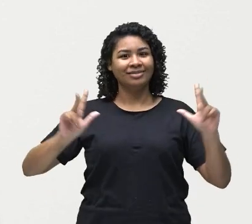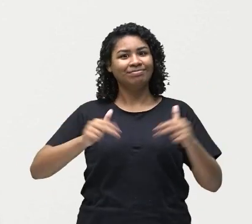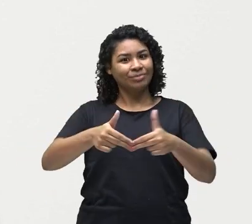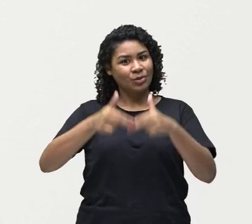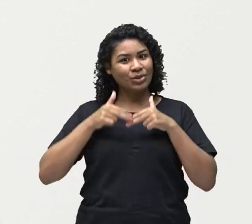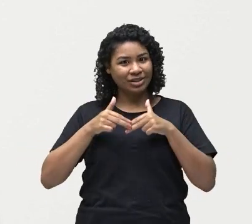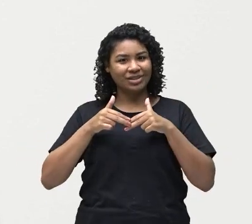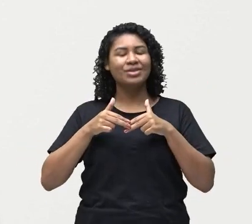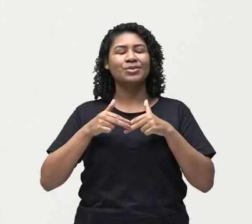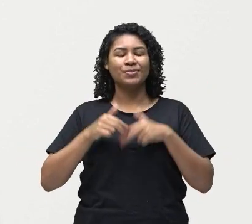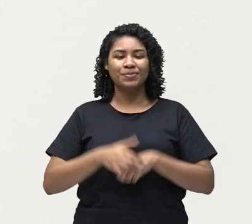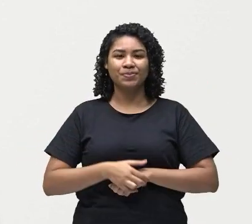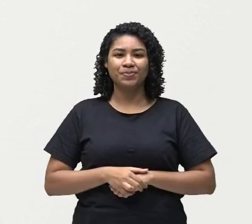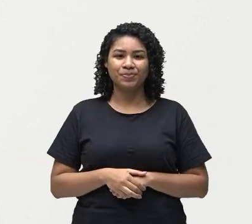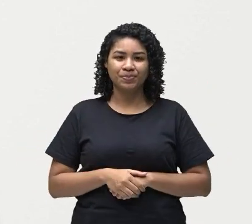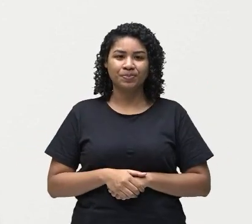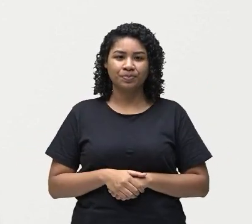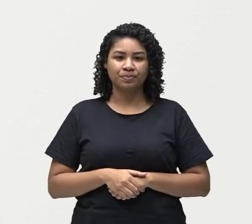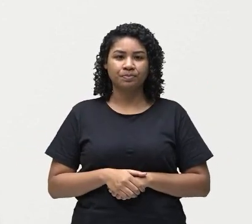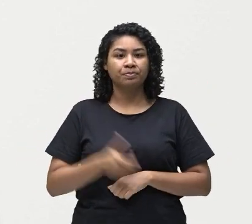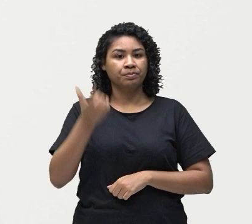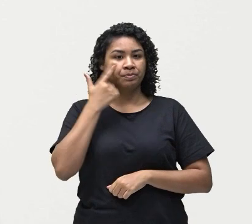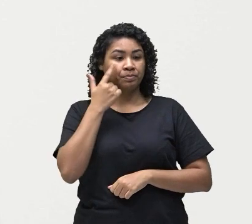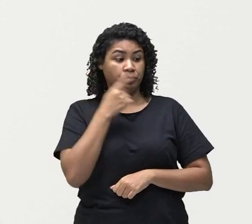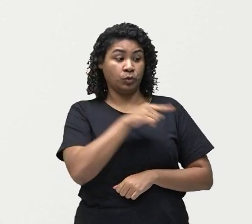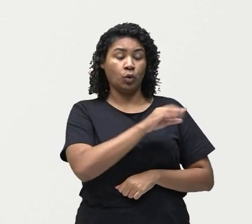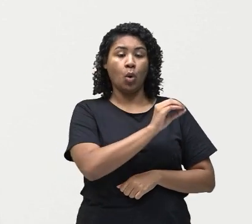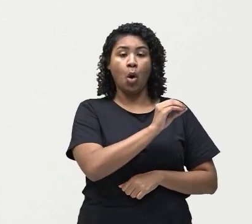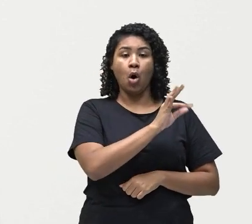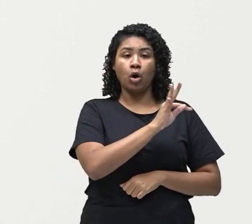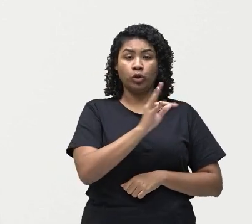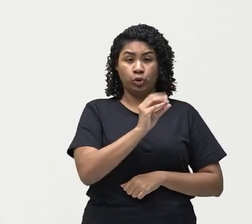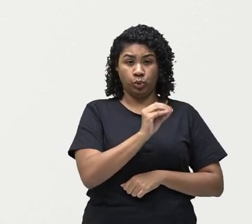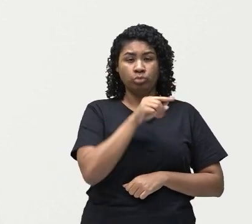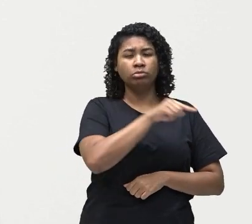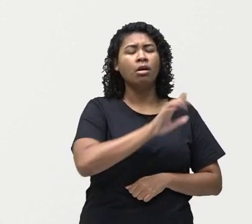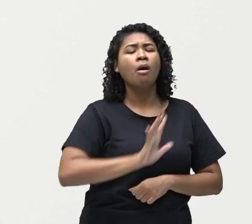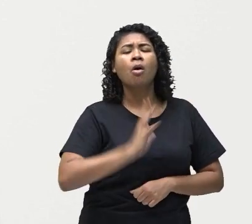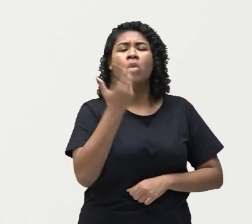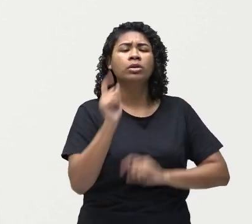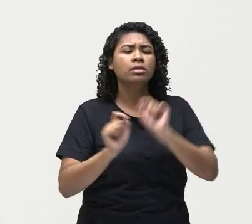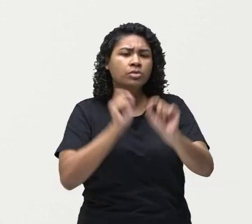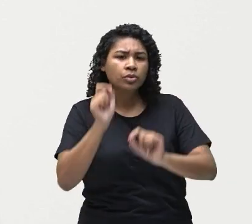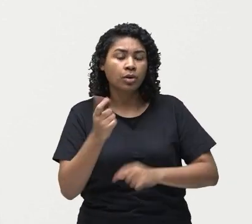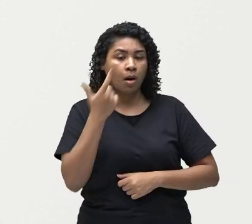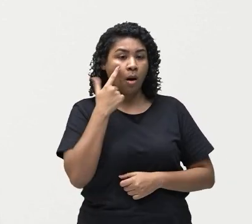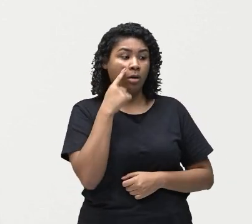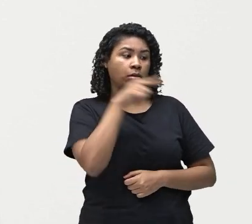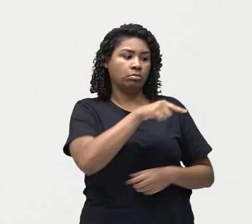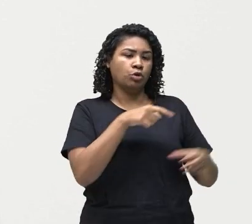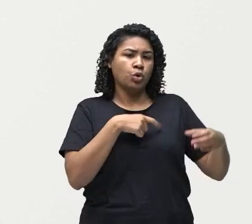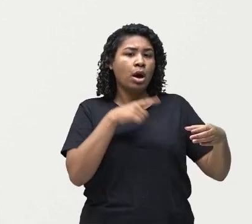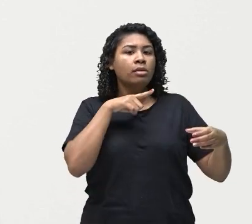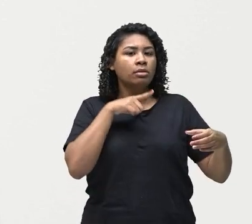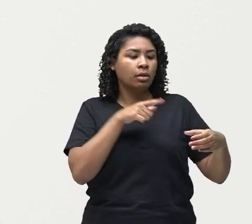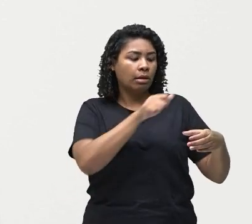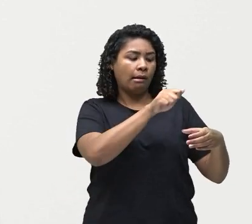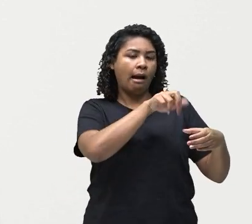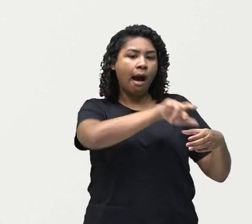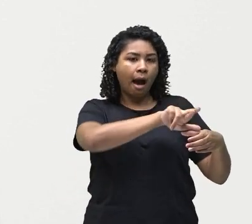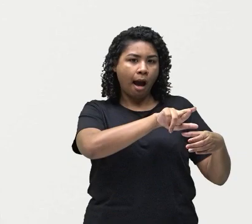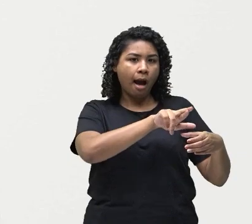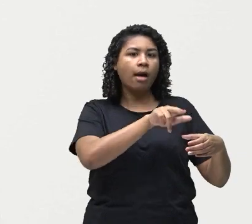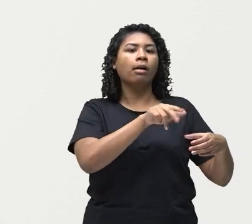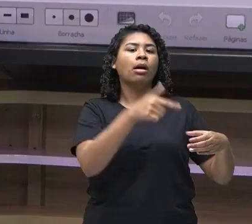diesel com motor de Otto no motor de Otto o que que acontece é colocado o combustível e o ar